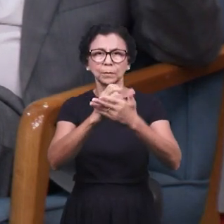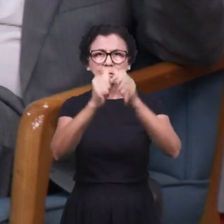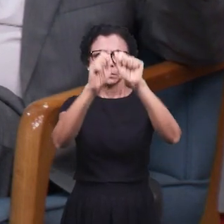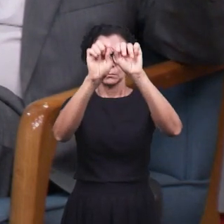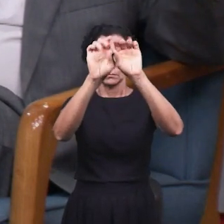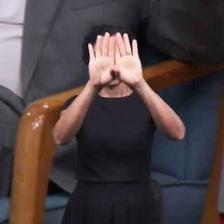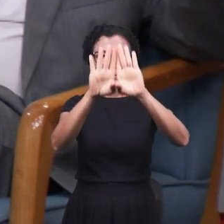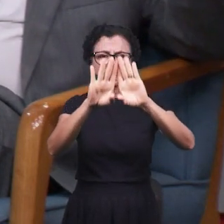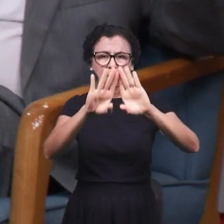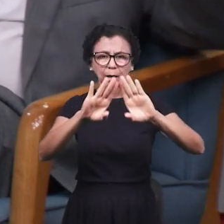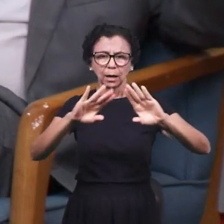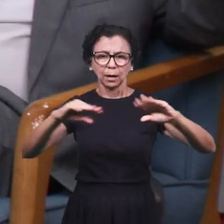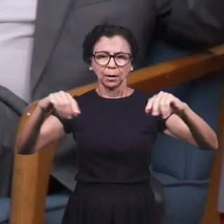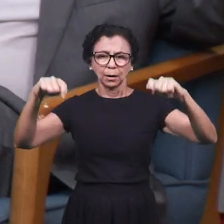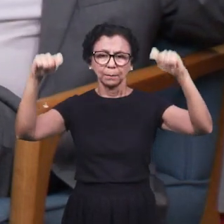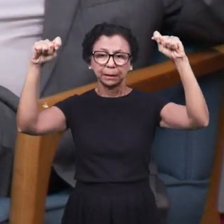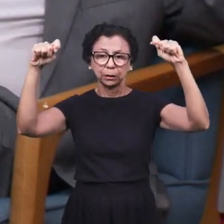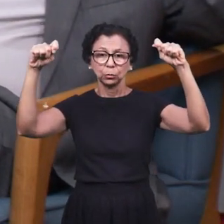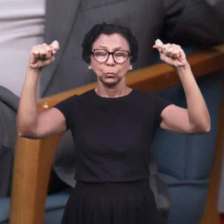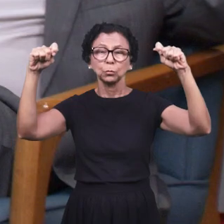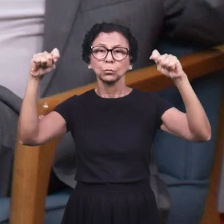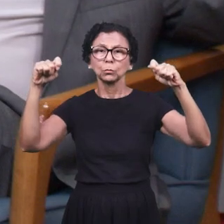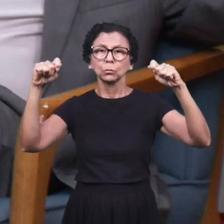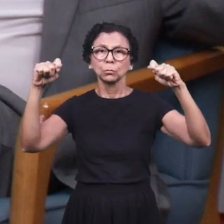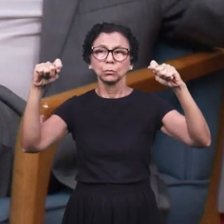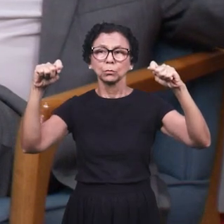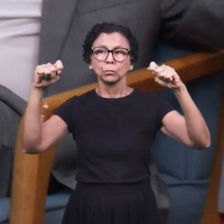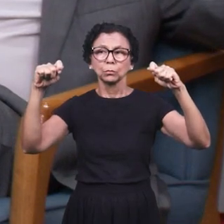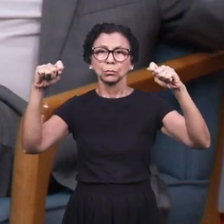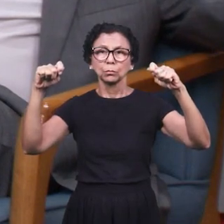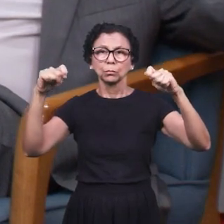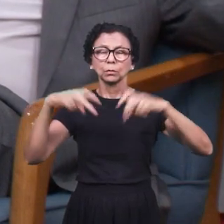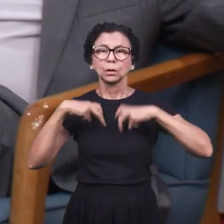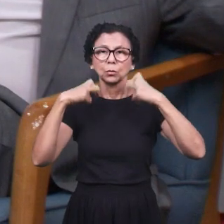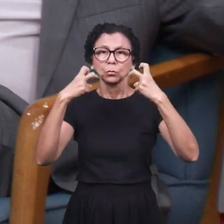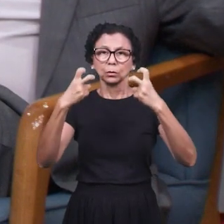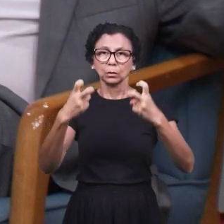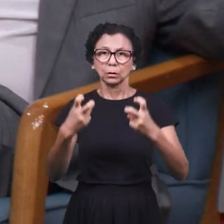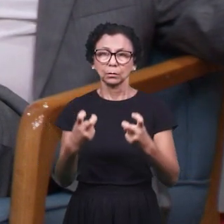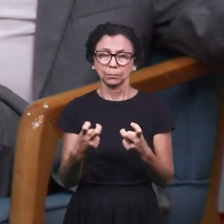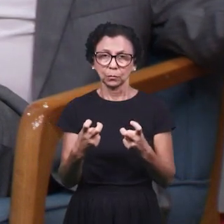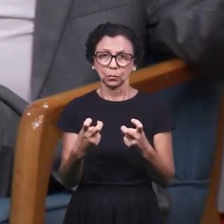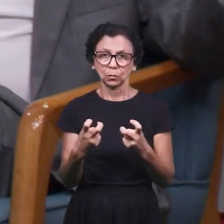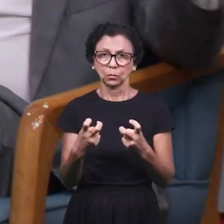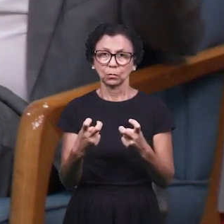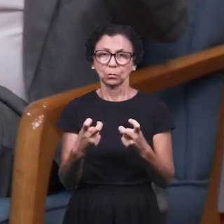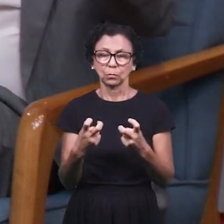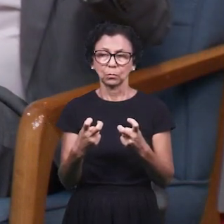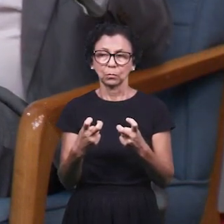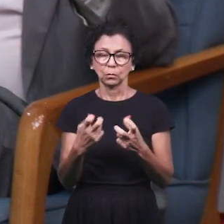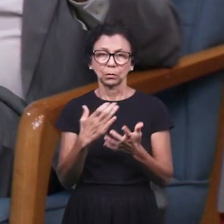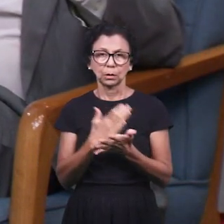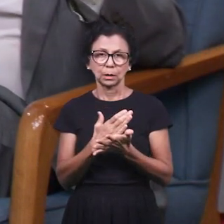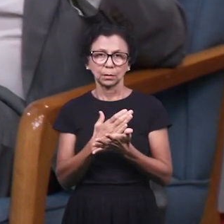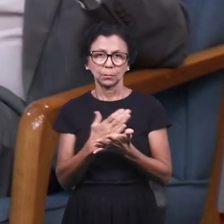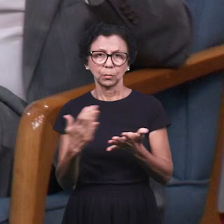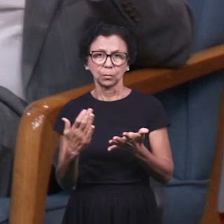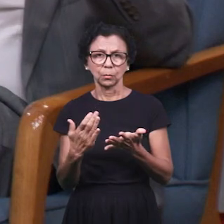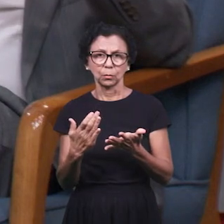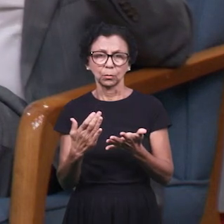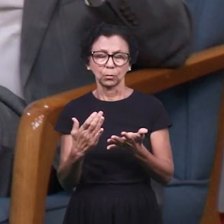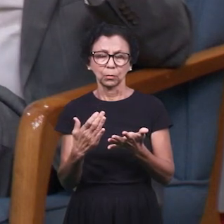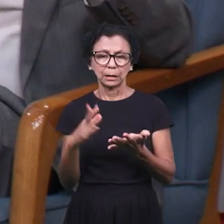dá visão. Quando a cortina se abriu e ele terminou o clamor, que ele colocou a igreja sentada,